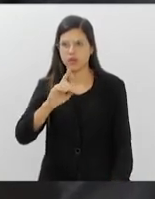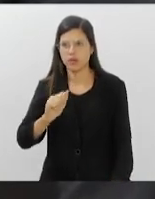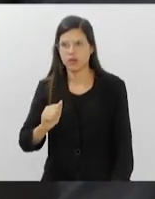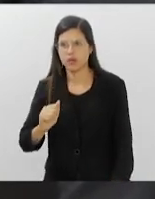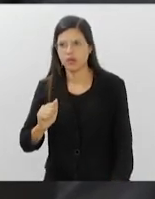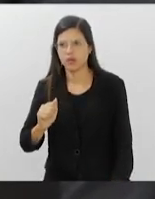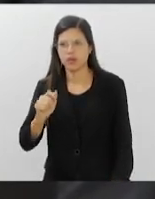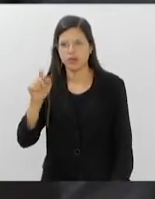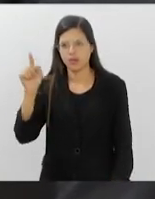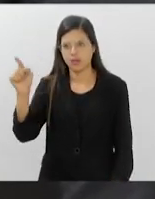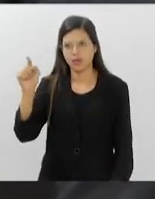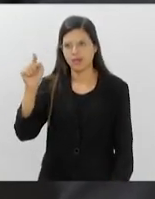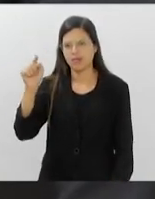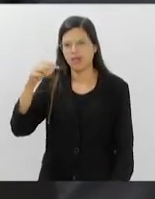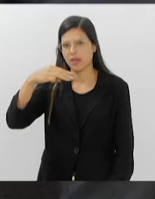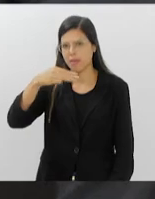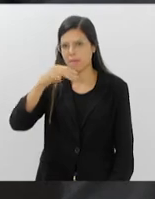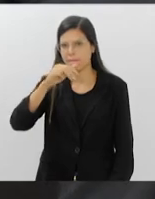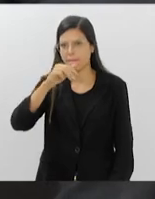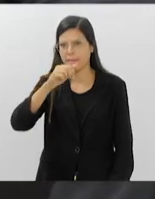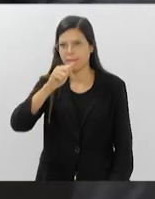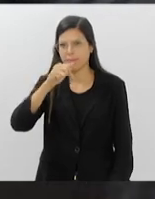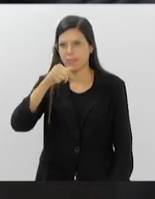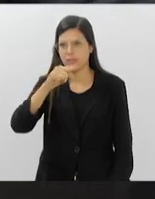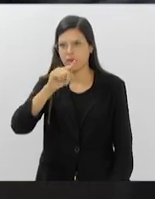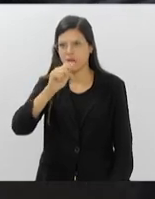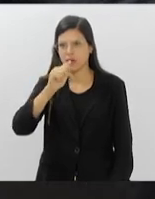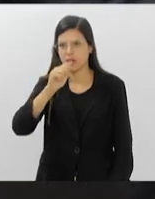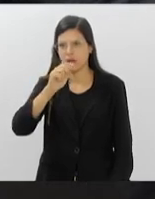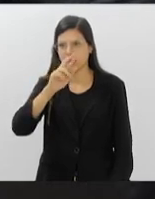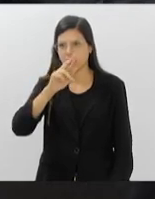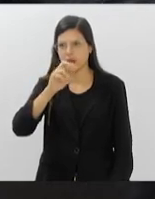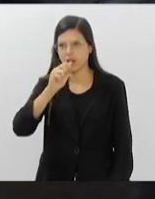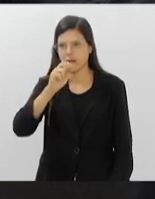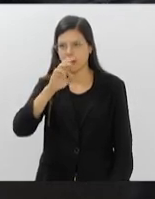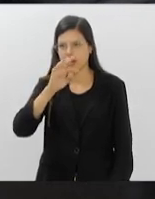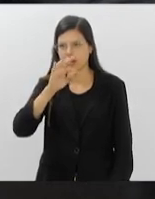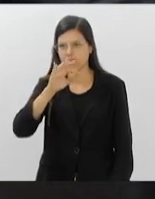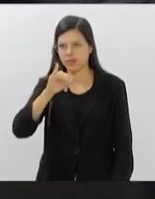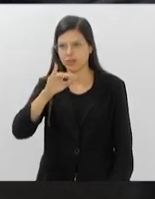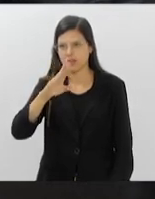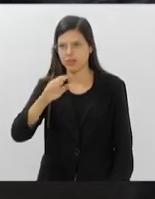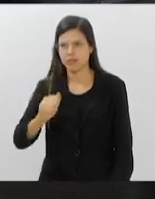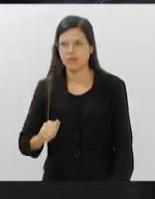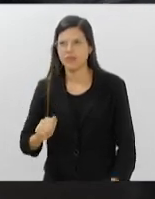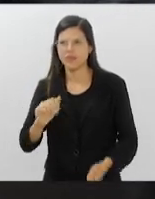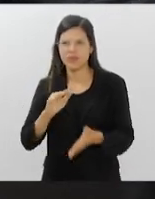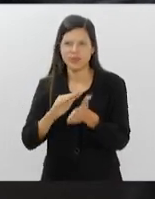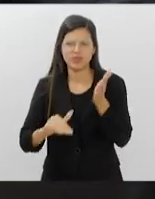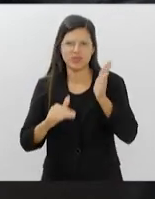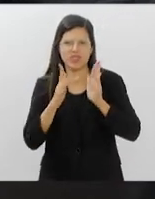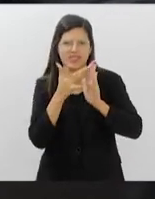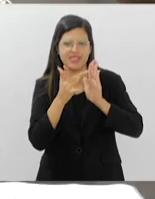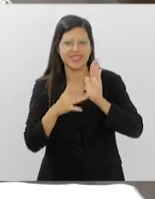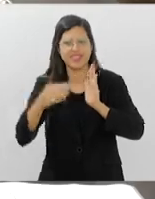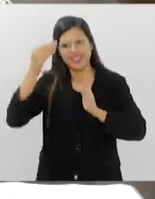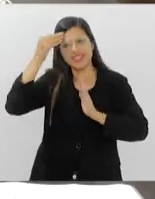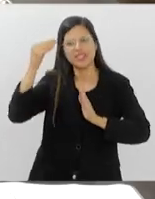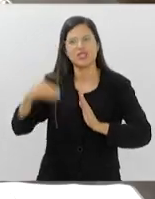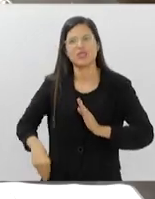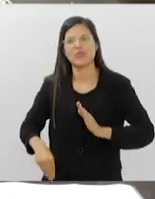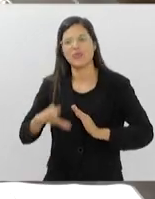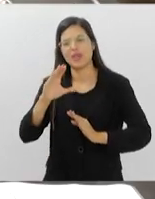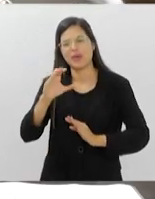em Mangaratiba e tudo indica que não venceu, né? Então retirou de pauta. Desistiu da cocada.